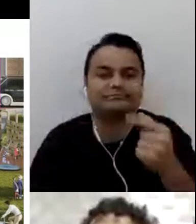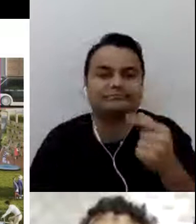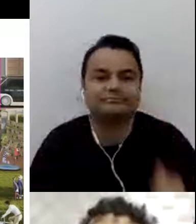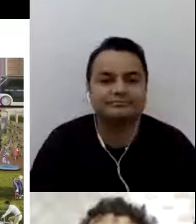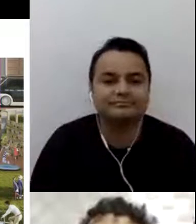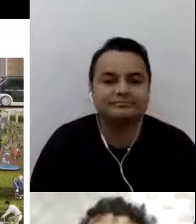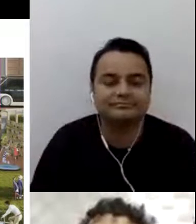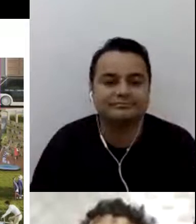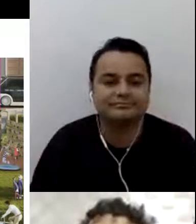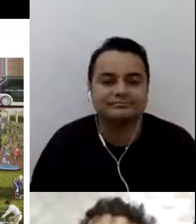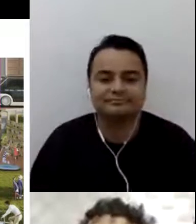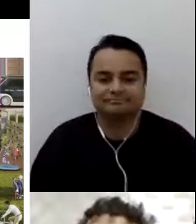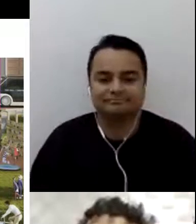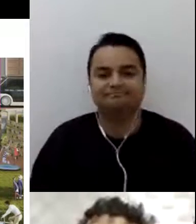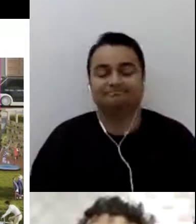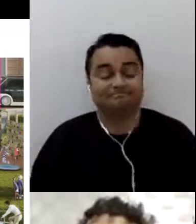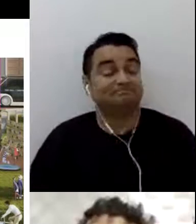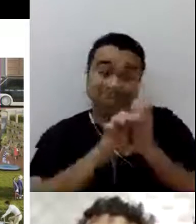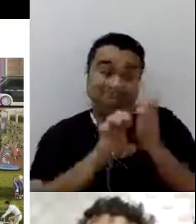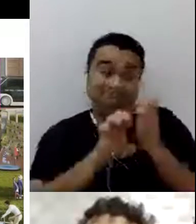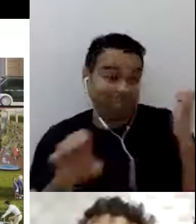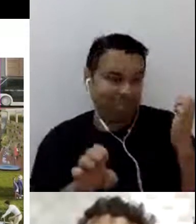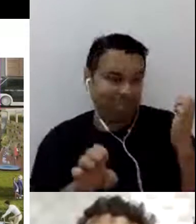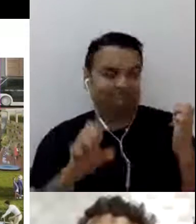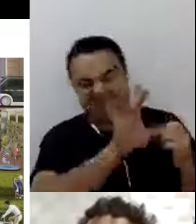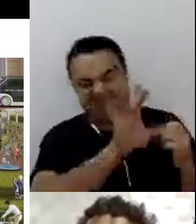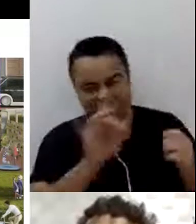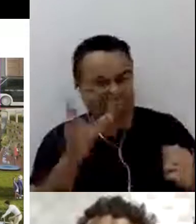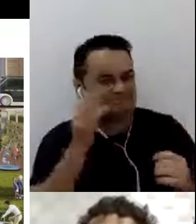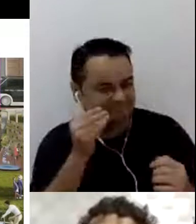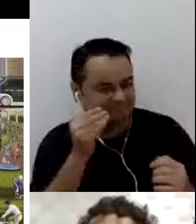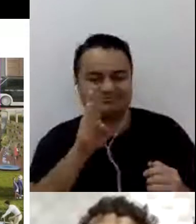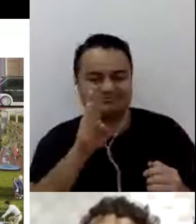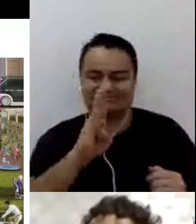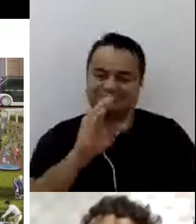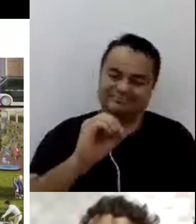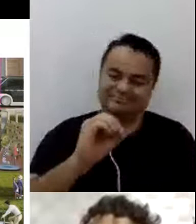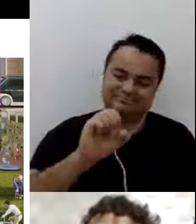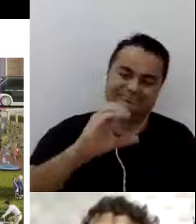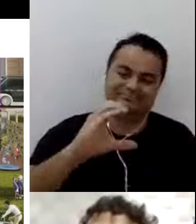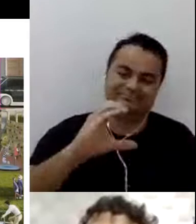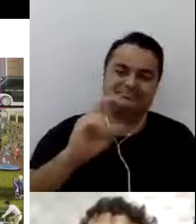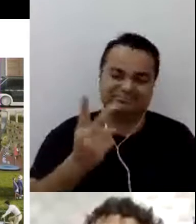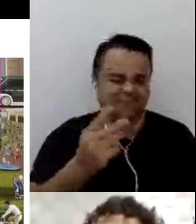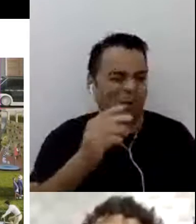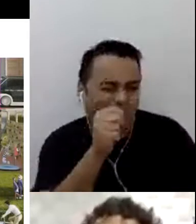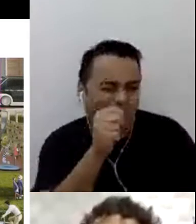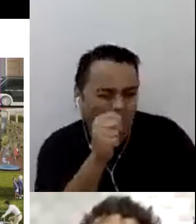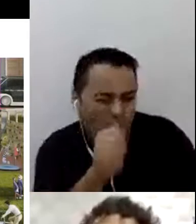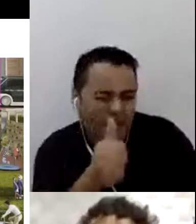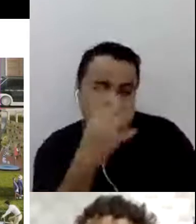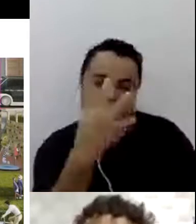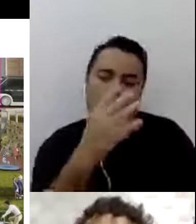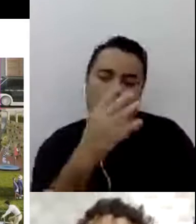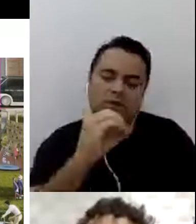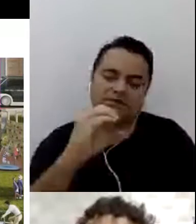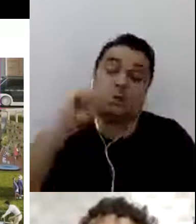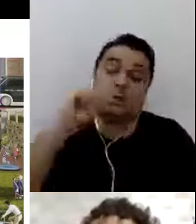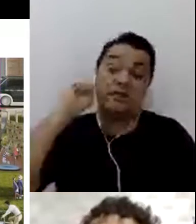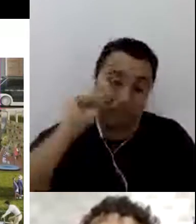né, exatamente o que nós, engenheiros, cada colaborador aqui da Bosch, os quase 400 mil colaboradores da Bosch no